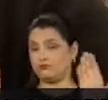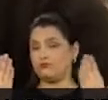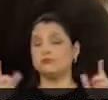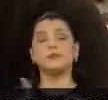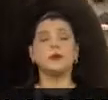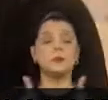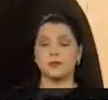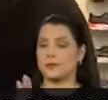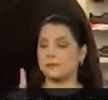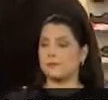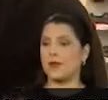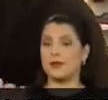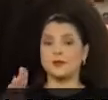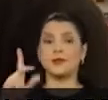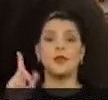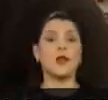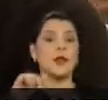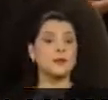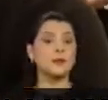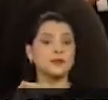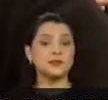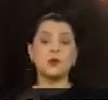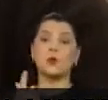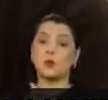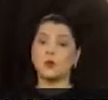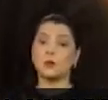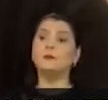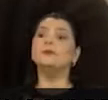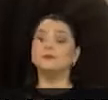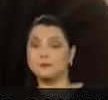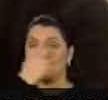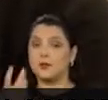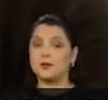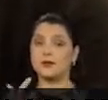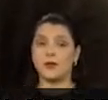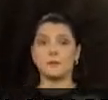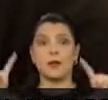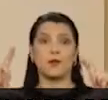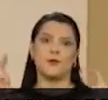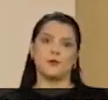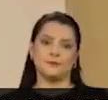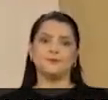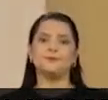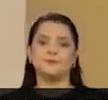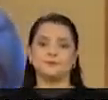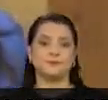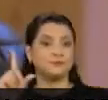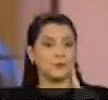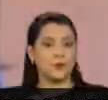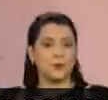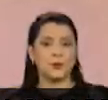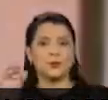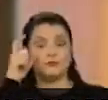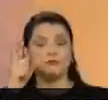considerando que a black friday é uma promoção que o ticket médio de compra ele é maior do que das outras datas sazonais um dos produtos com maior